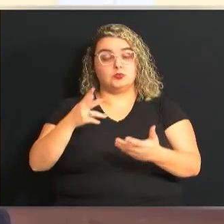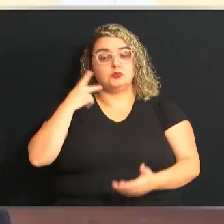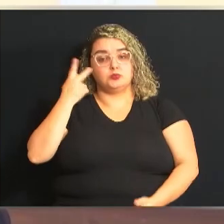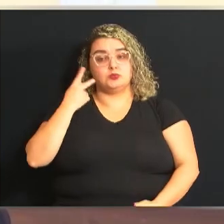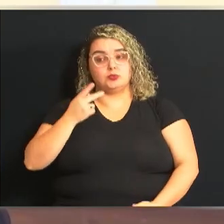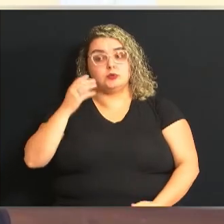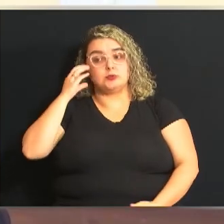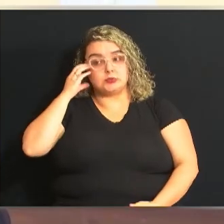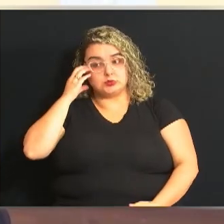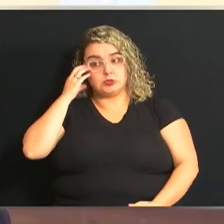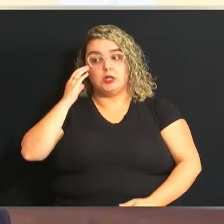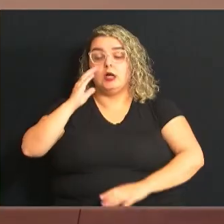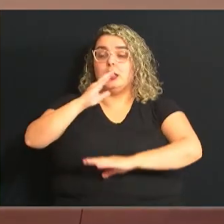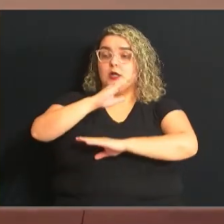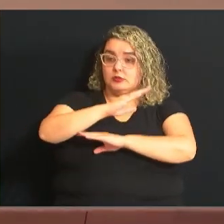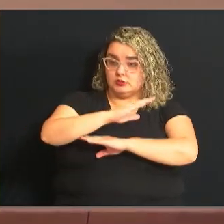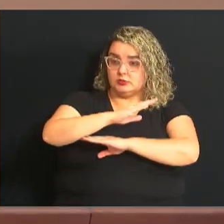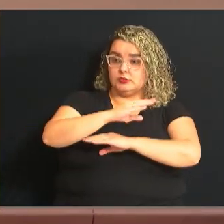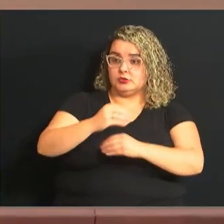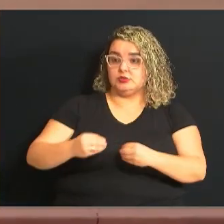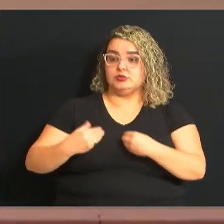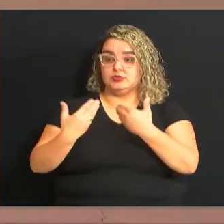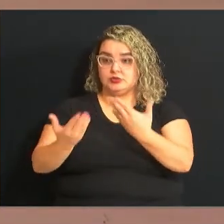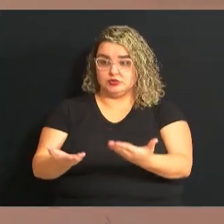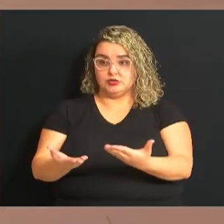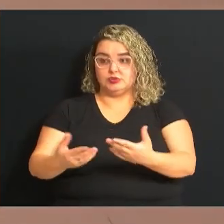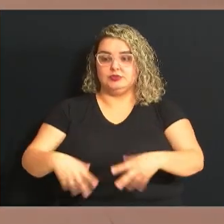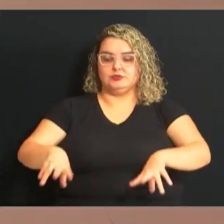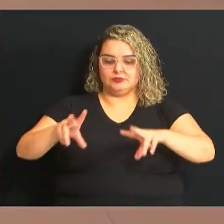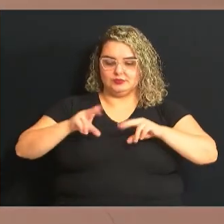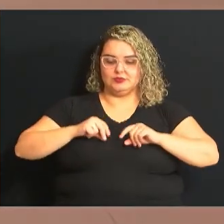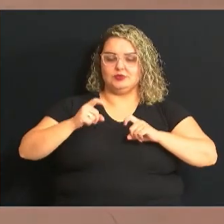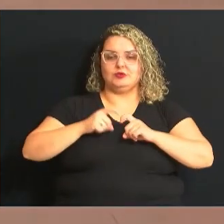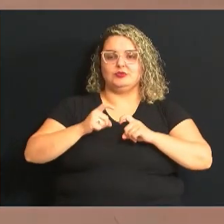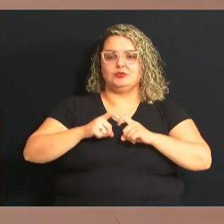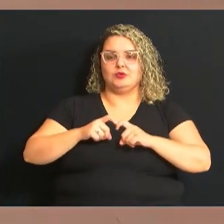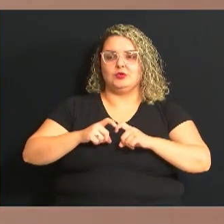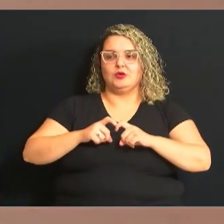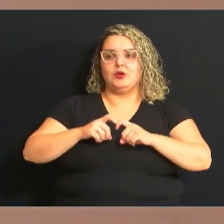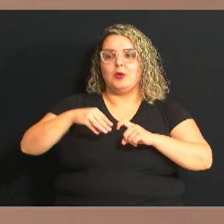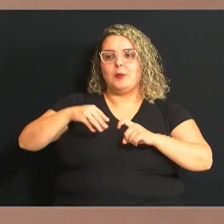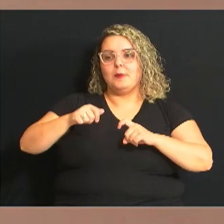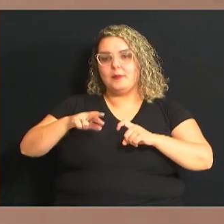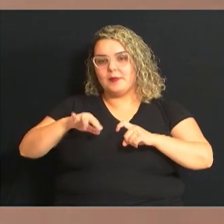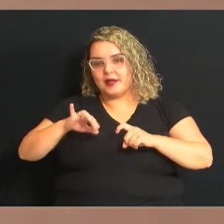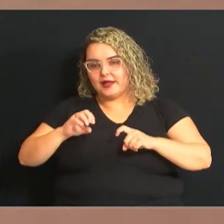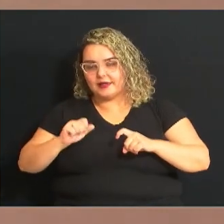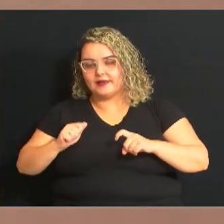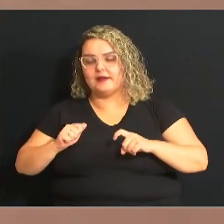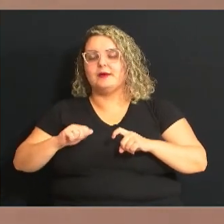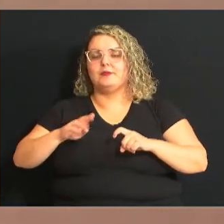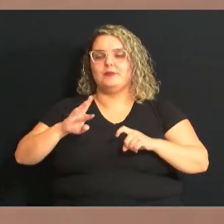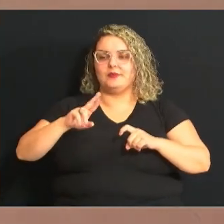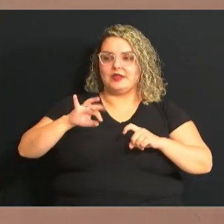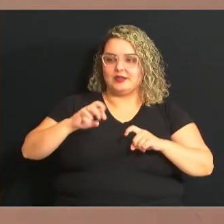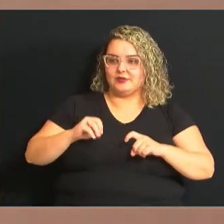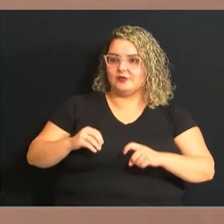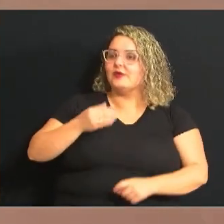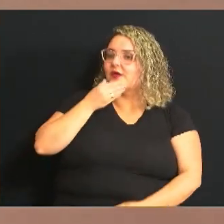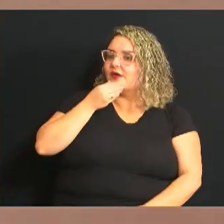locais, no hospital, seja no posto de saúde, dentro de normas que são possíveis. A gente sabe que deve ter um planejamento e deve ter uma